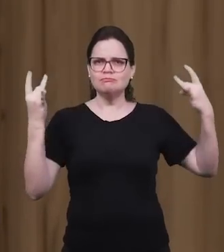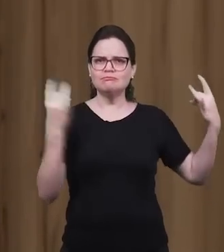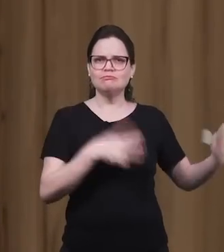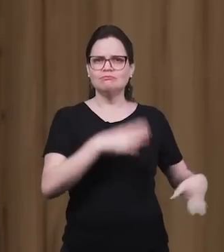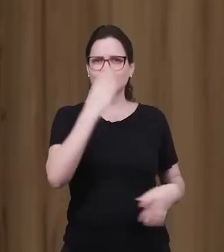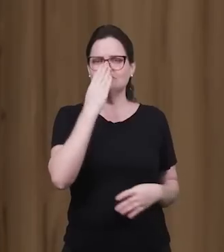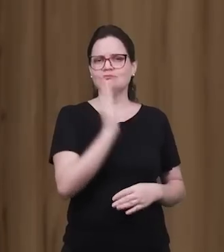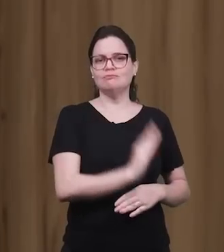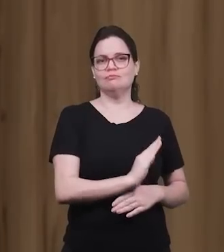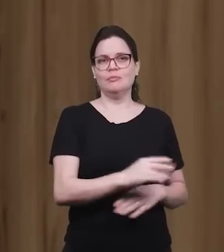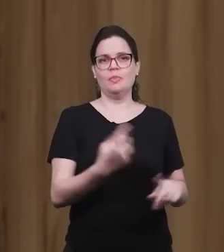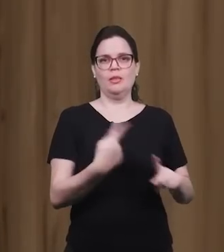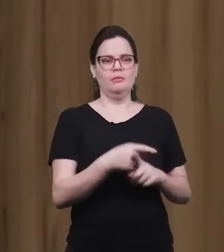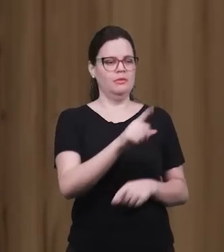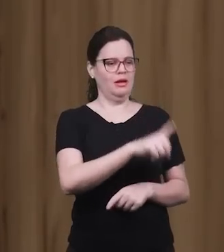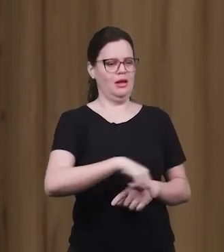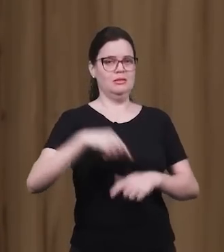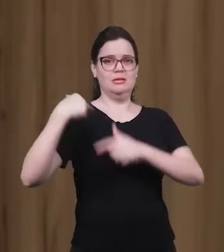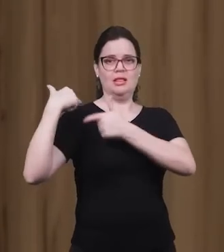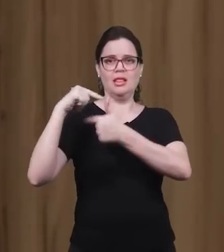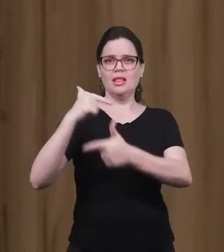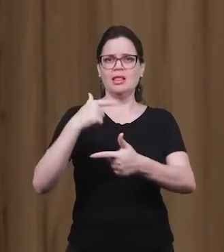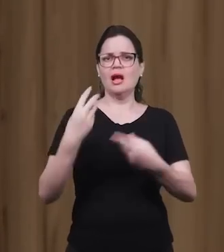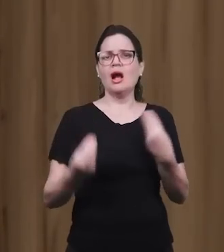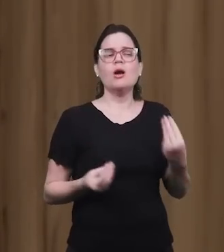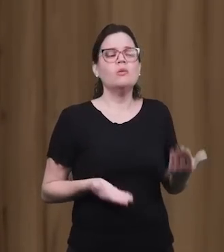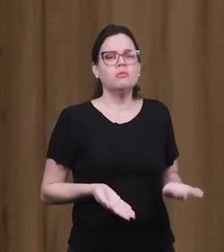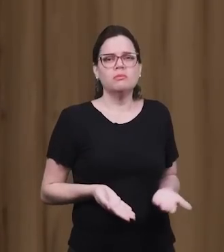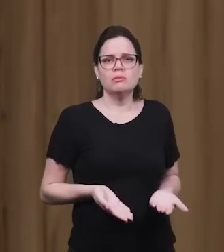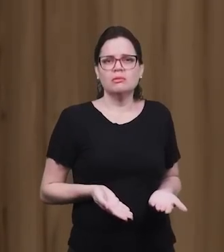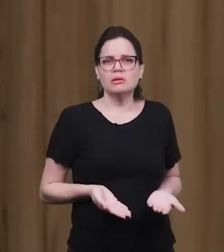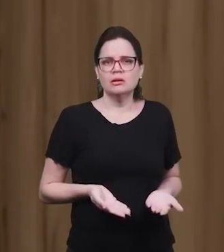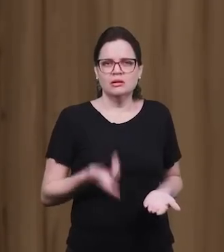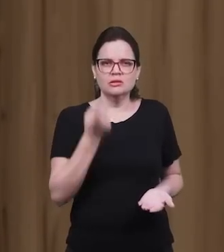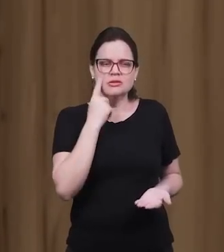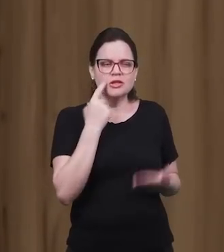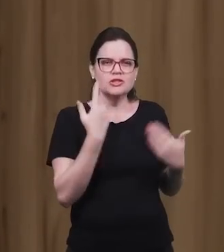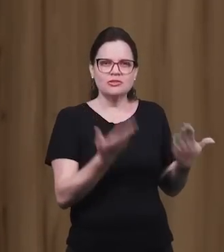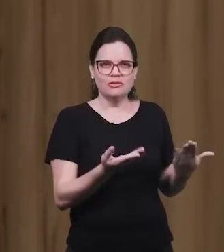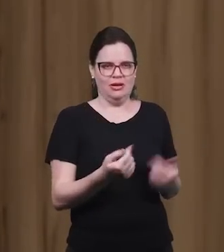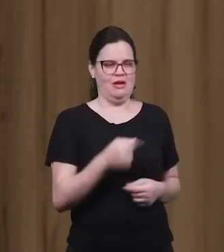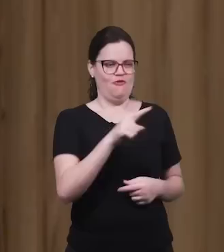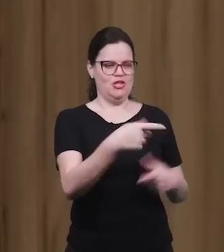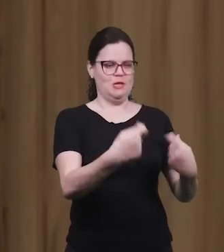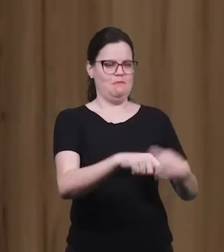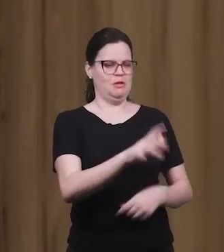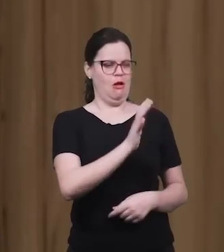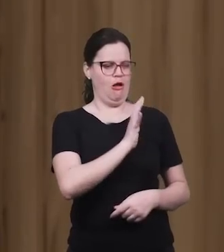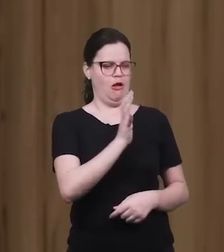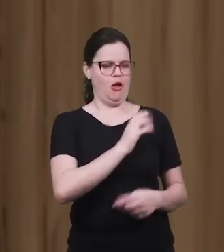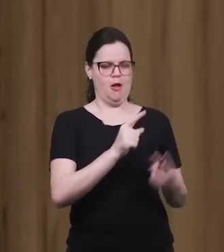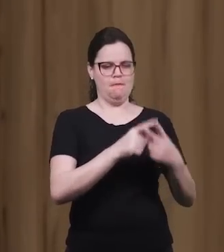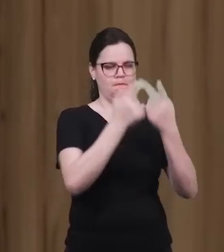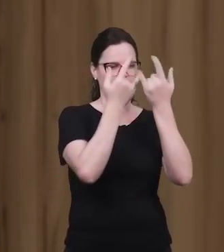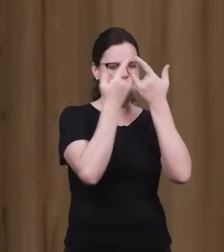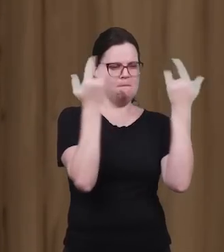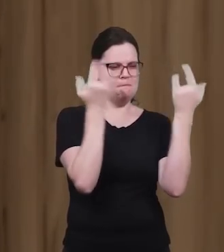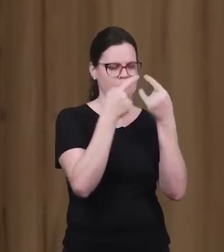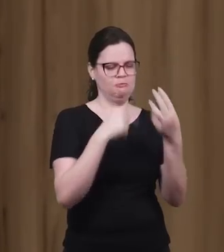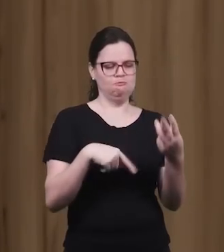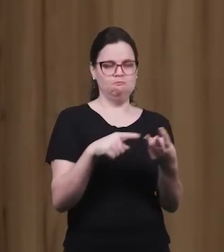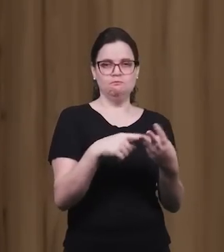é o ponto em que foi parar esse tradicionalismo, que hoje vemos um evangelho de prosperidade, um evangelho material, um